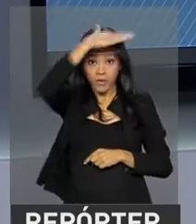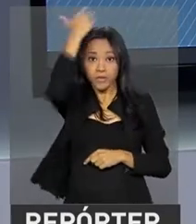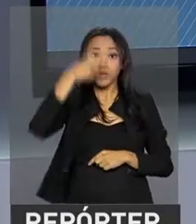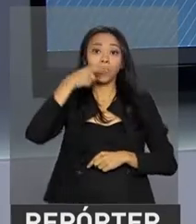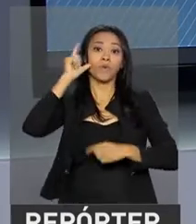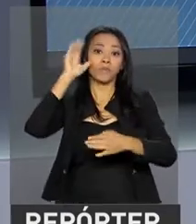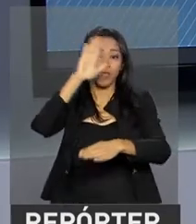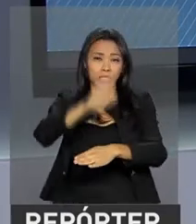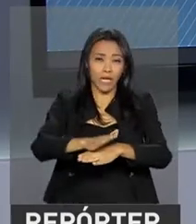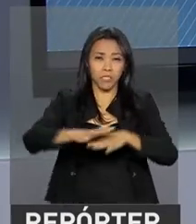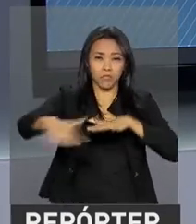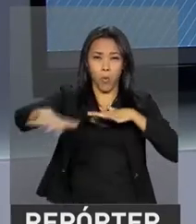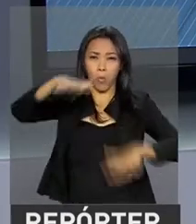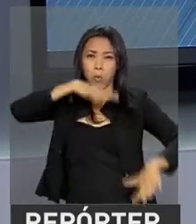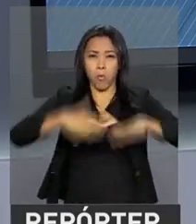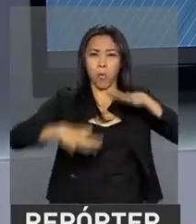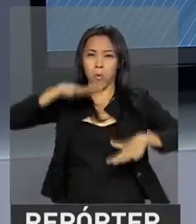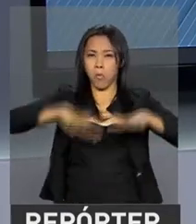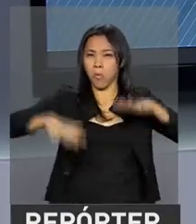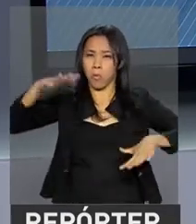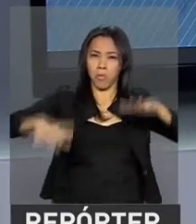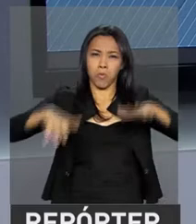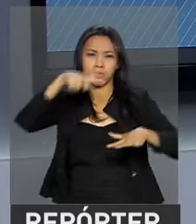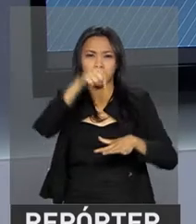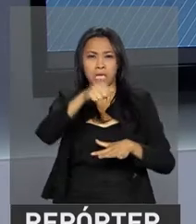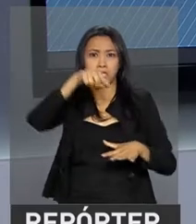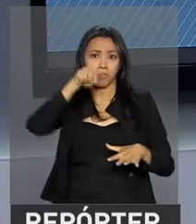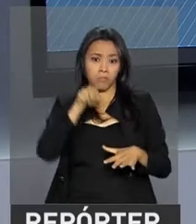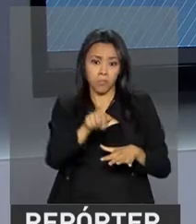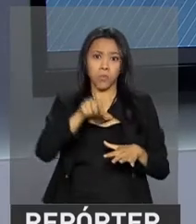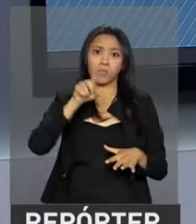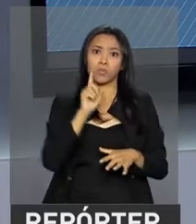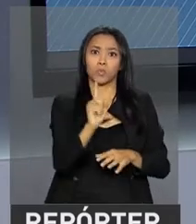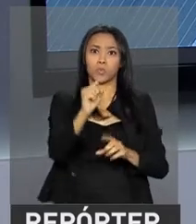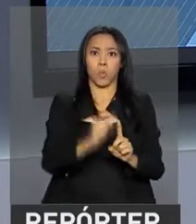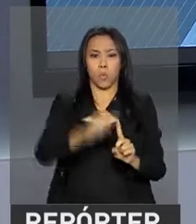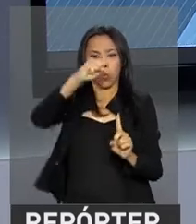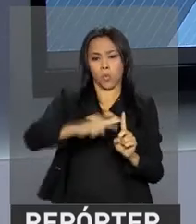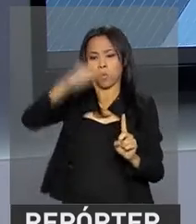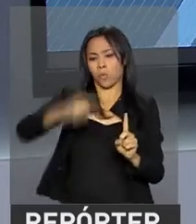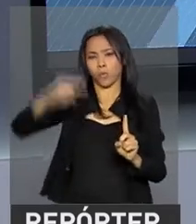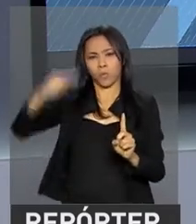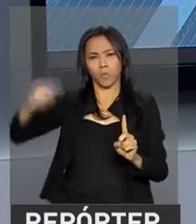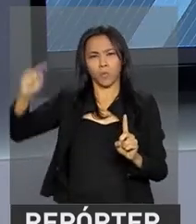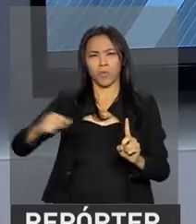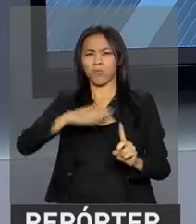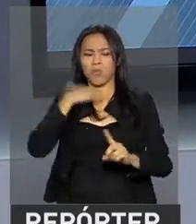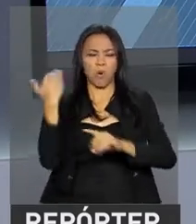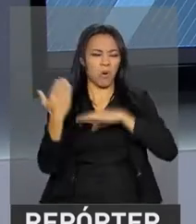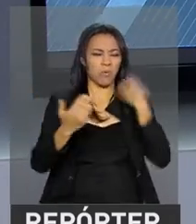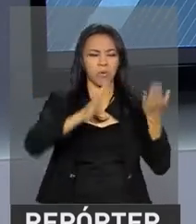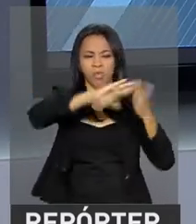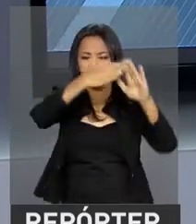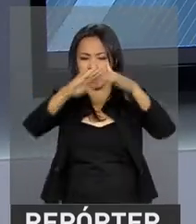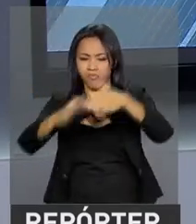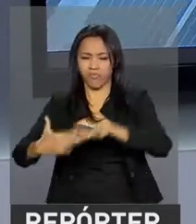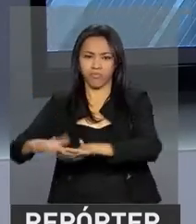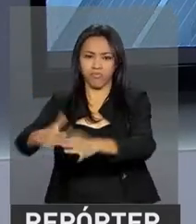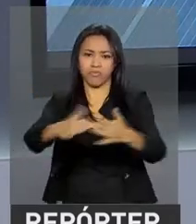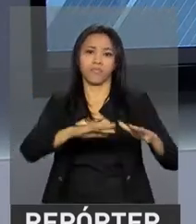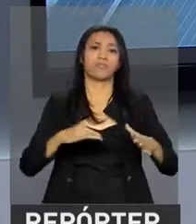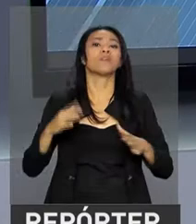ontem por um forte terremoto de 7.1 graus deixando mortos feridos e desabrigados os trabalhos de resgate